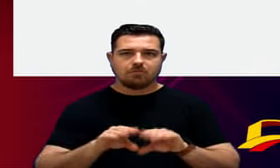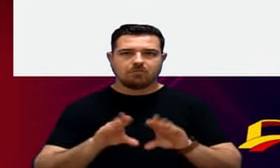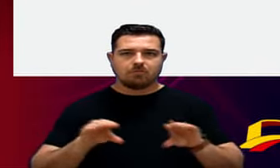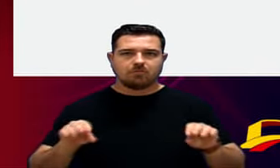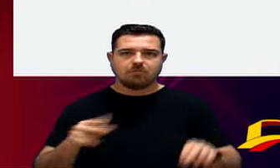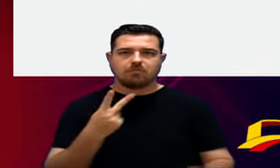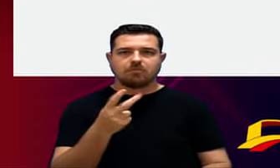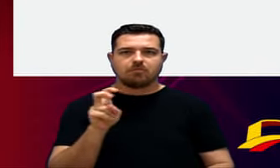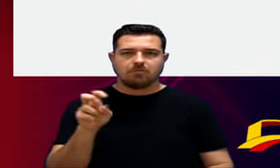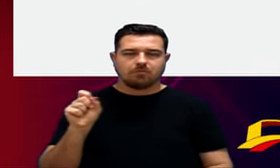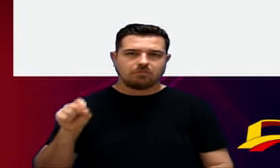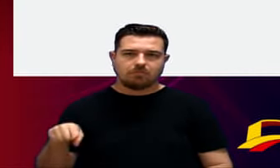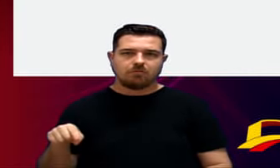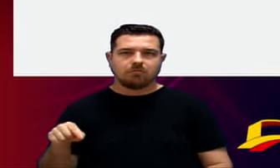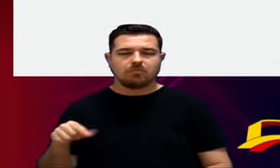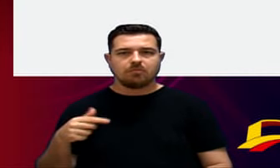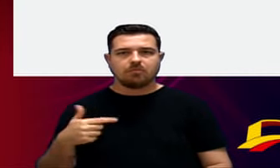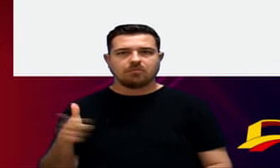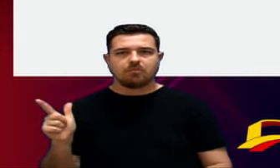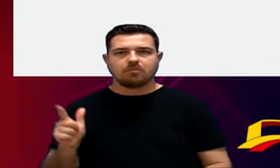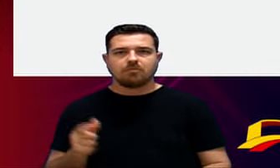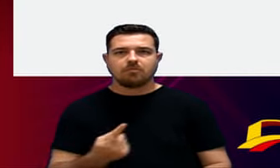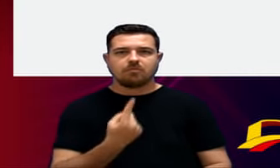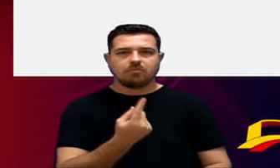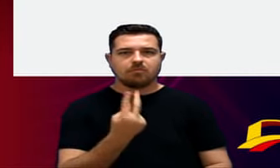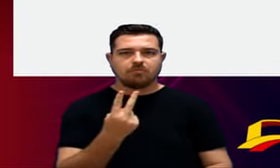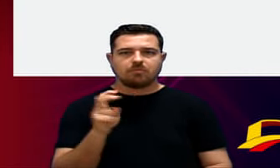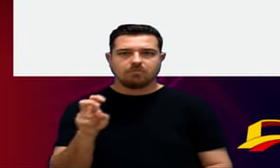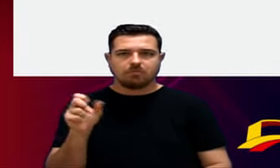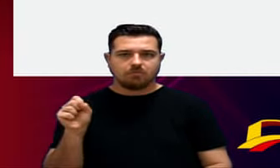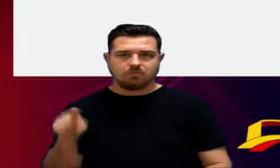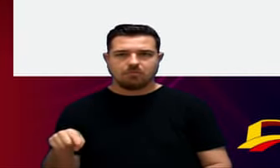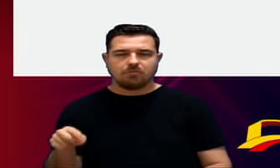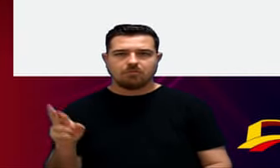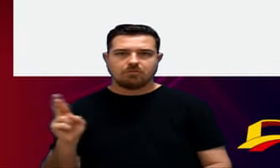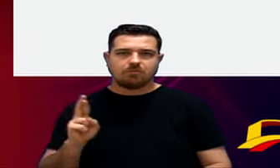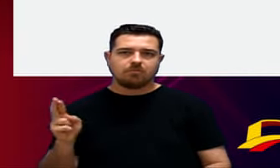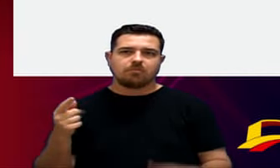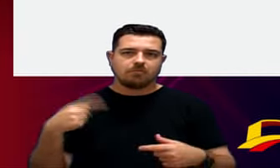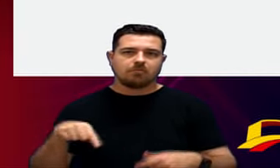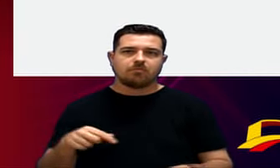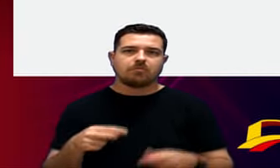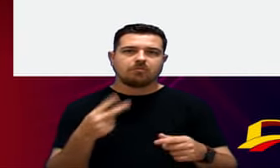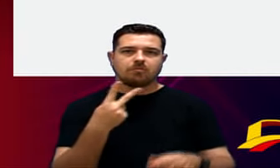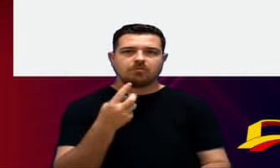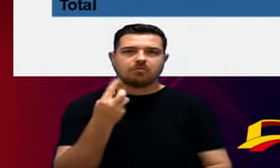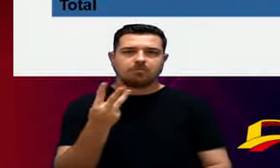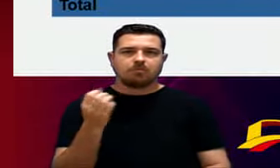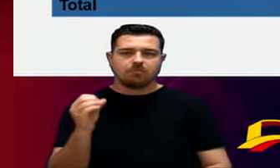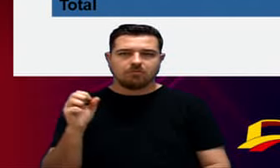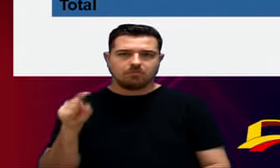5.000 locação de viatura r 125.000 totalizando r